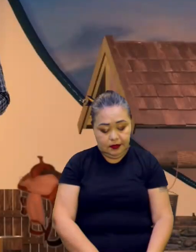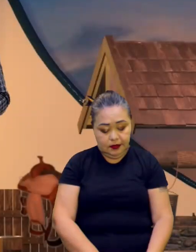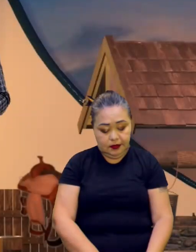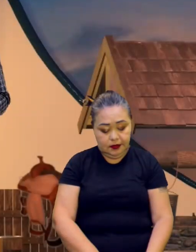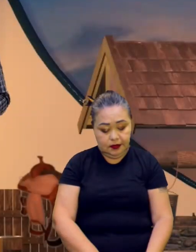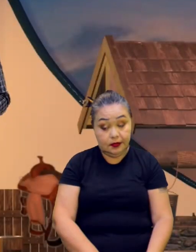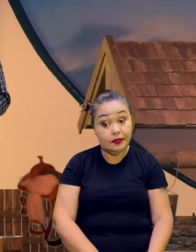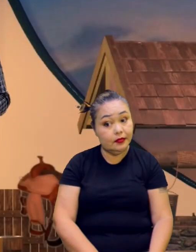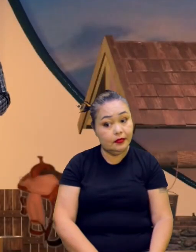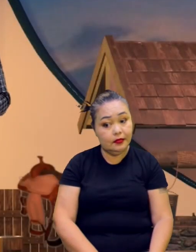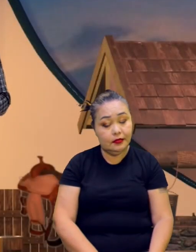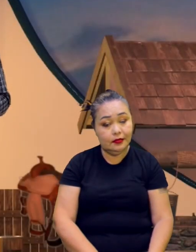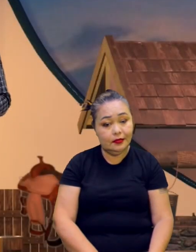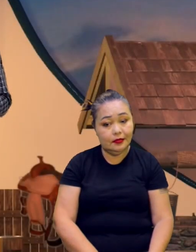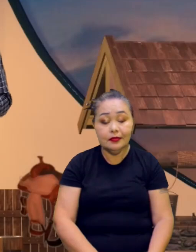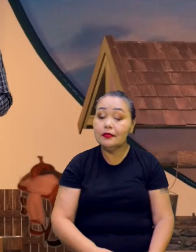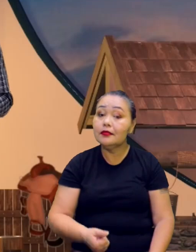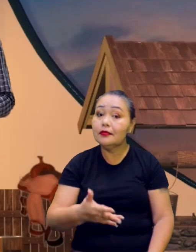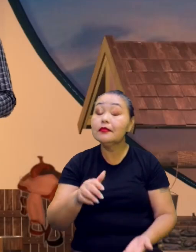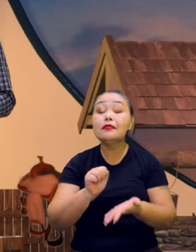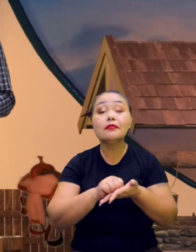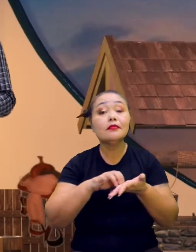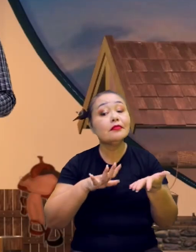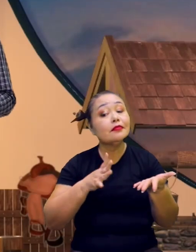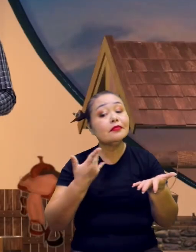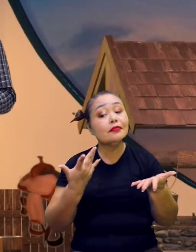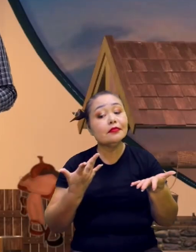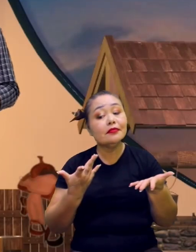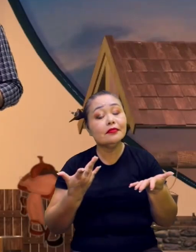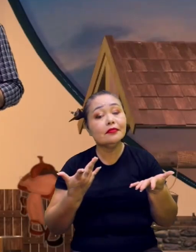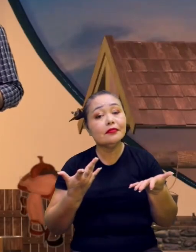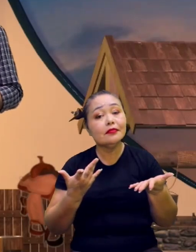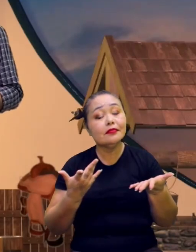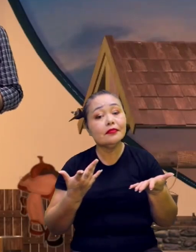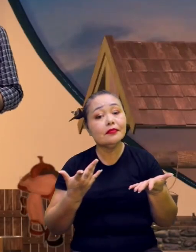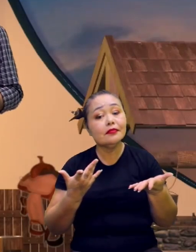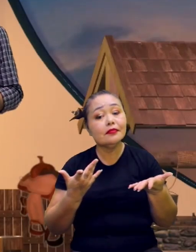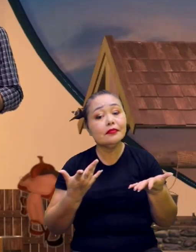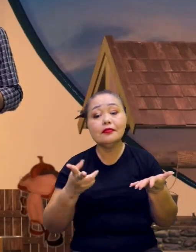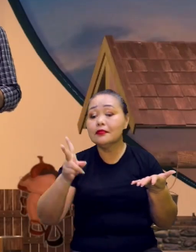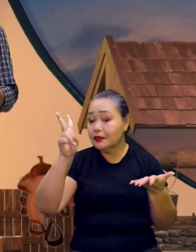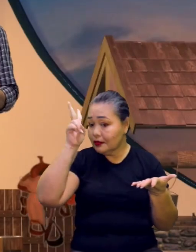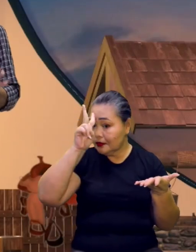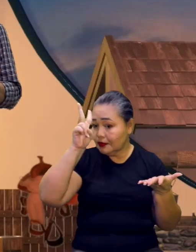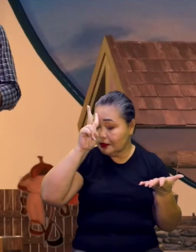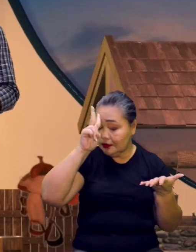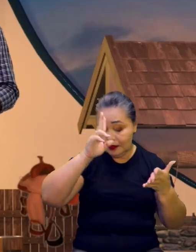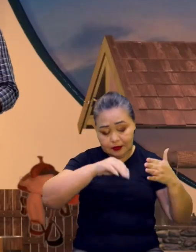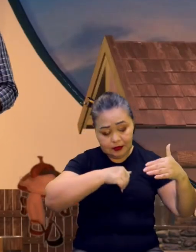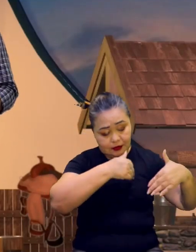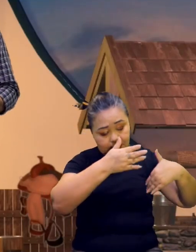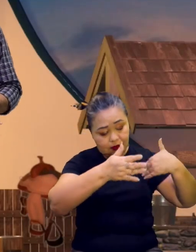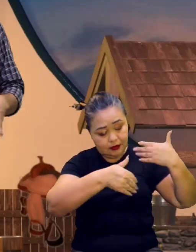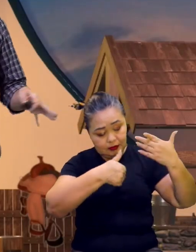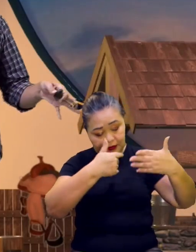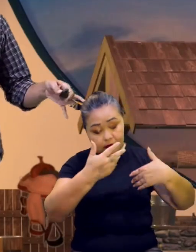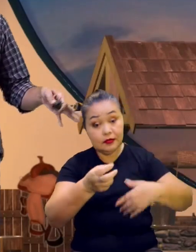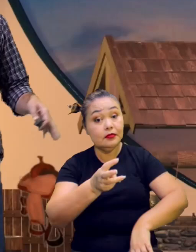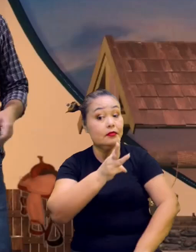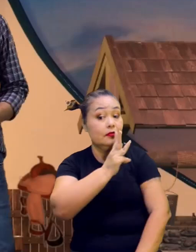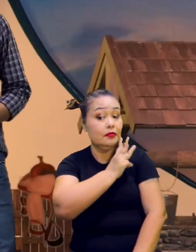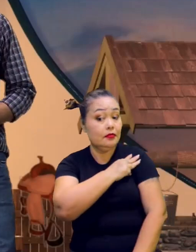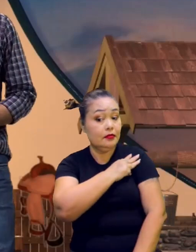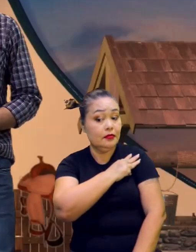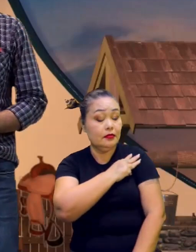E aí, como é que foram as atividades? Ó, lembrando que o processo aqui no terceiro ano, hoje é o